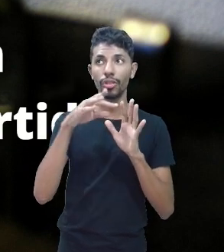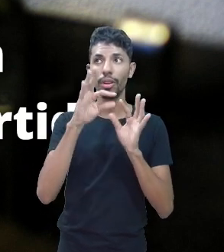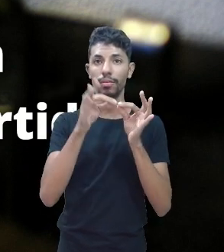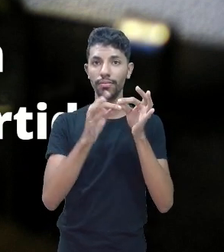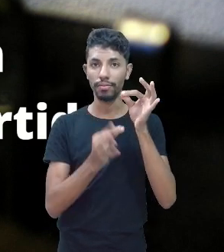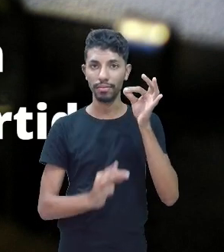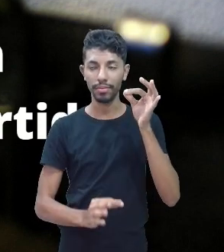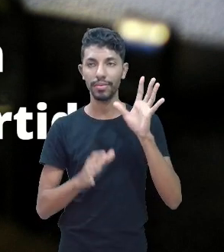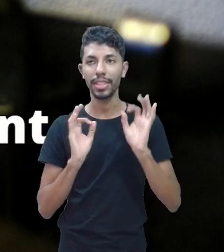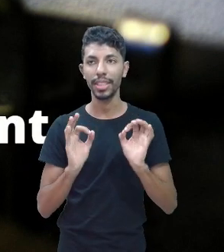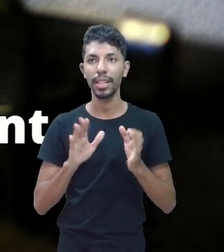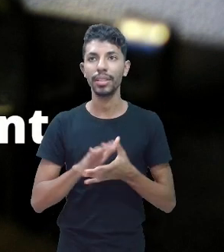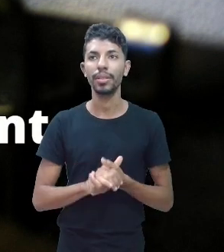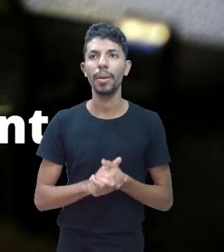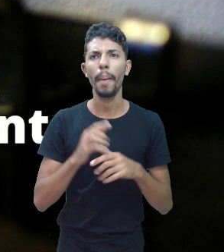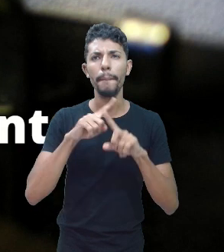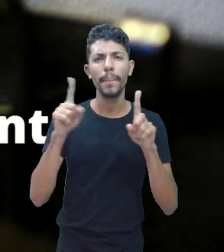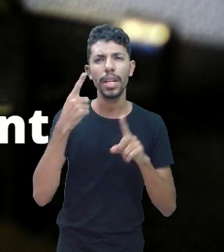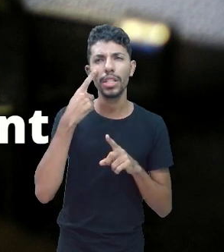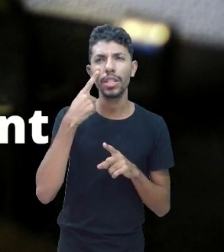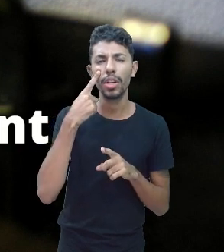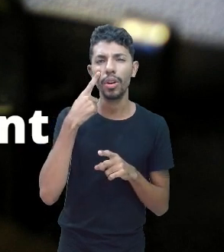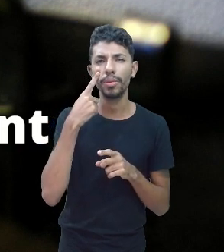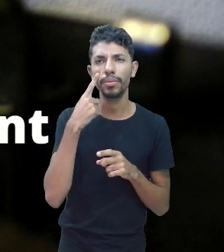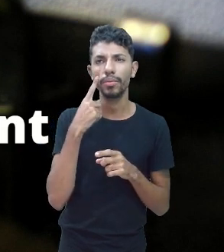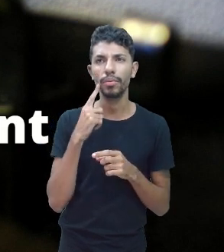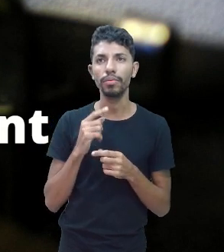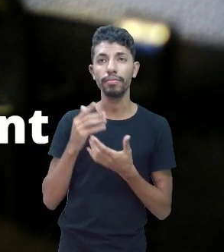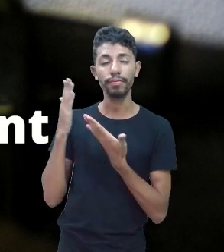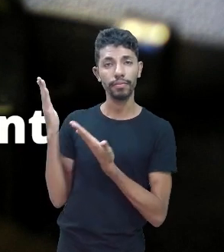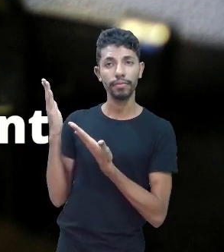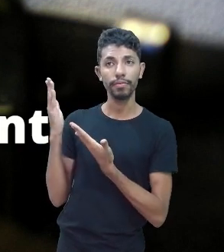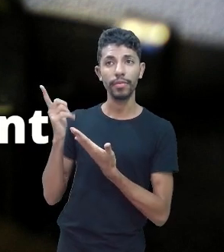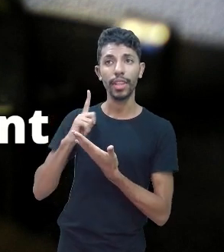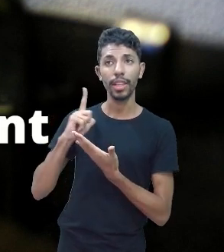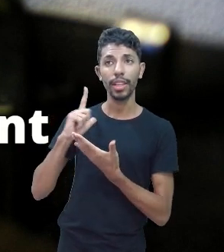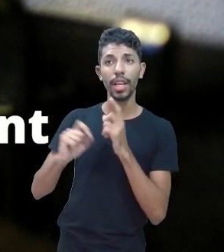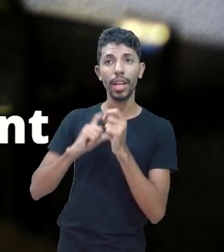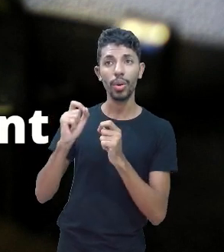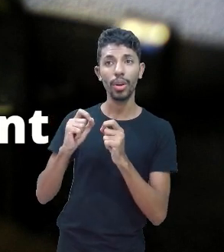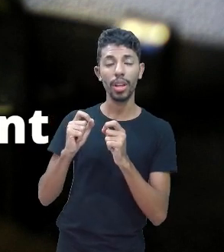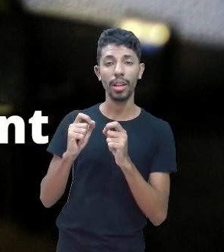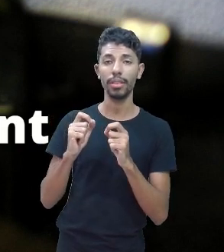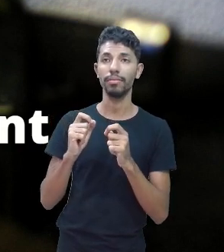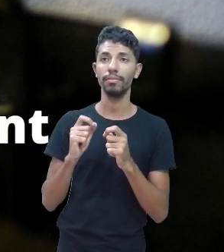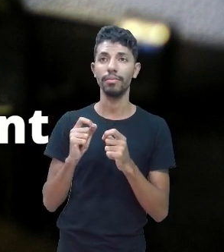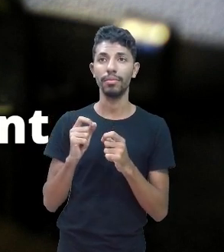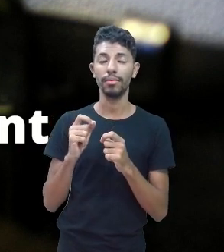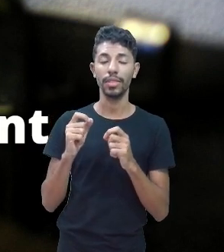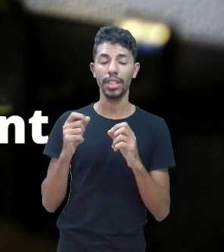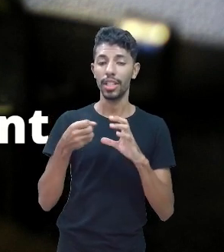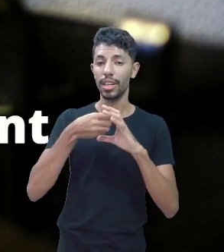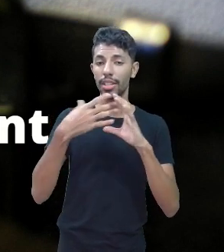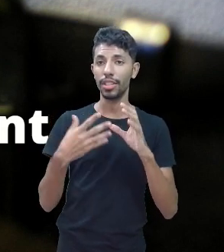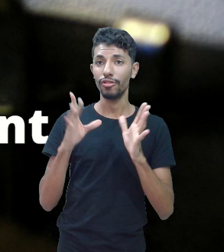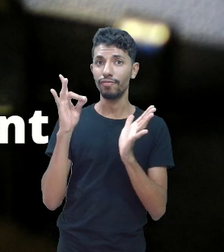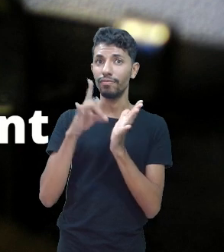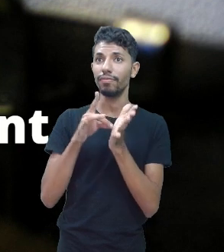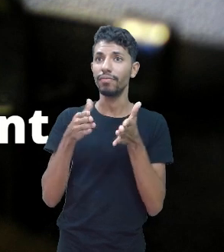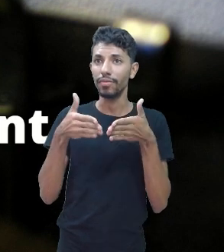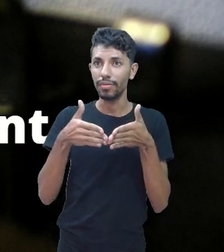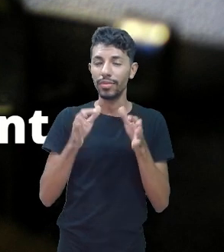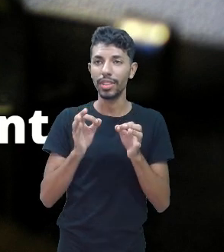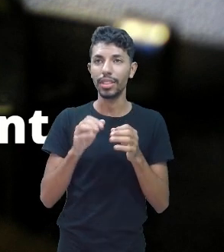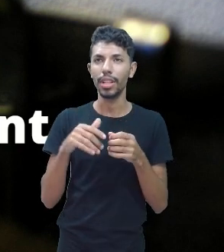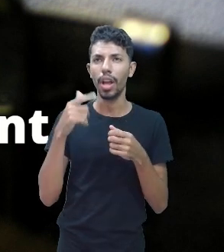literária. Porém, no caso do short story, tem suas características específicas do conto. Né? Vamos ver isso em inglês,